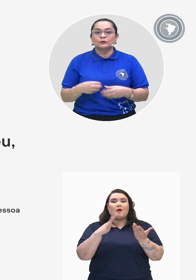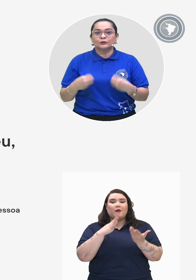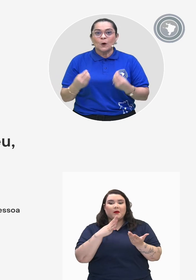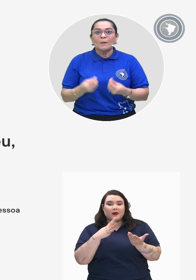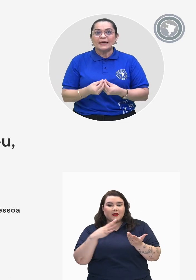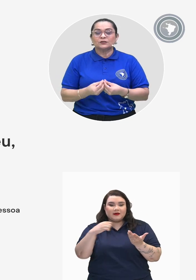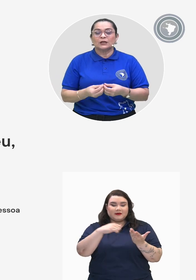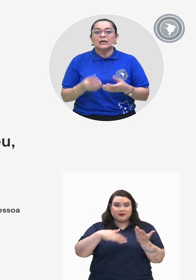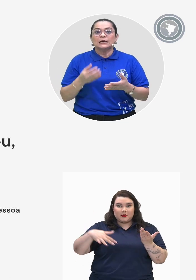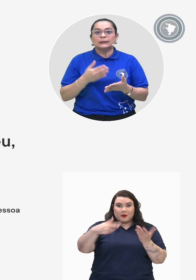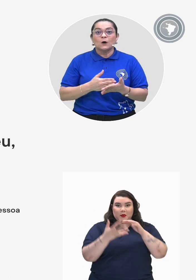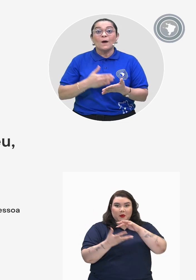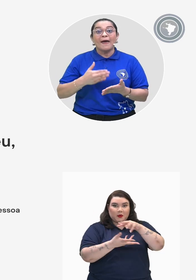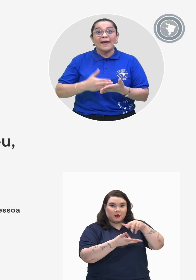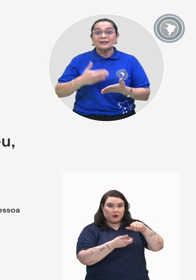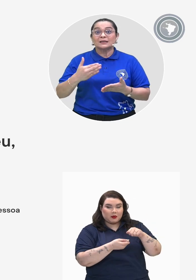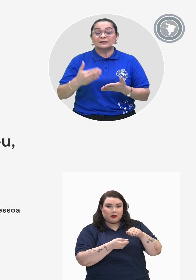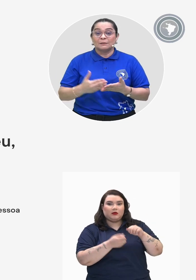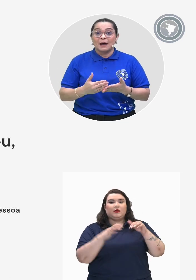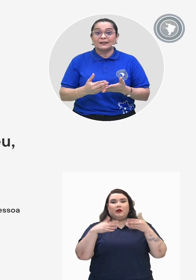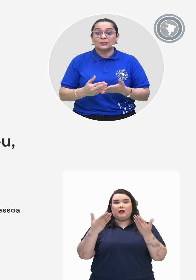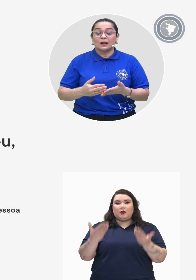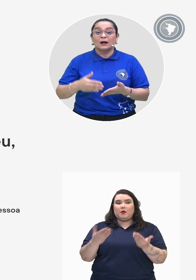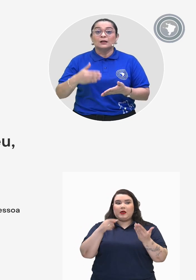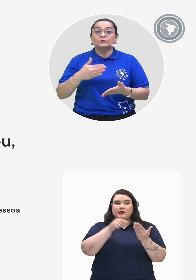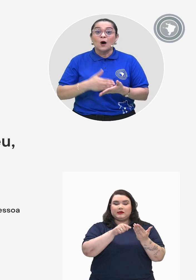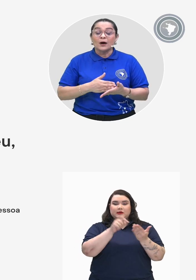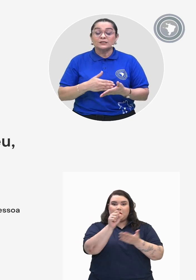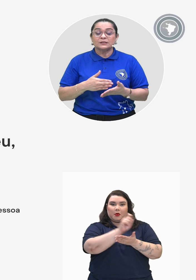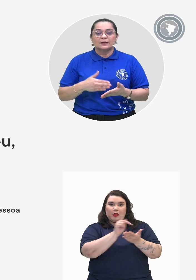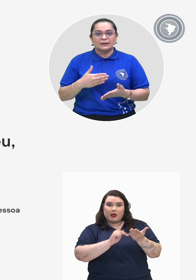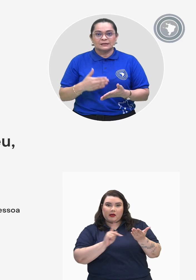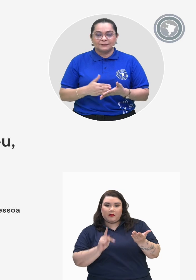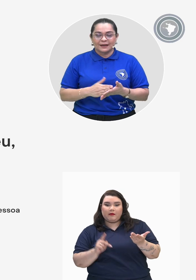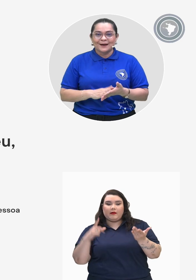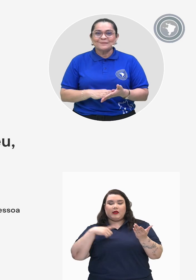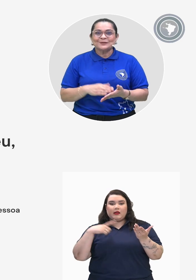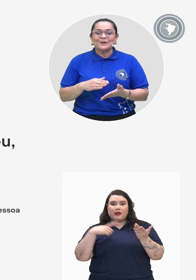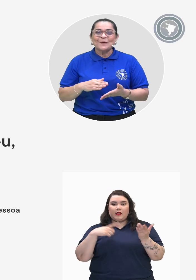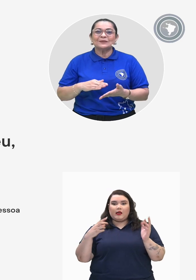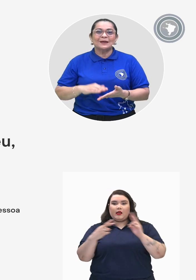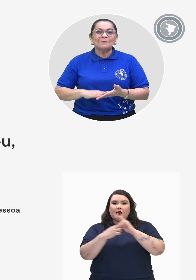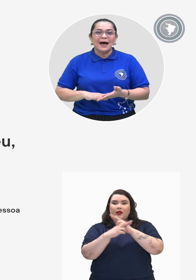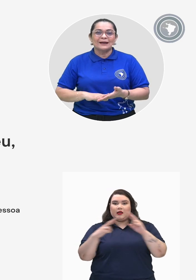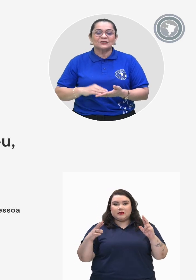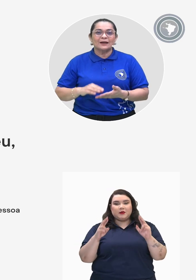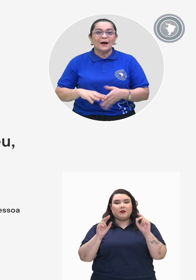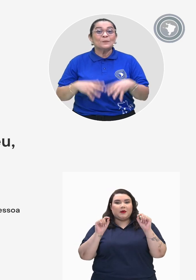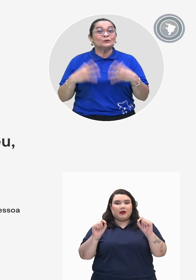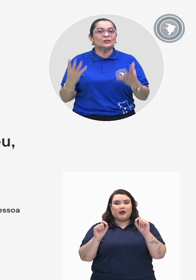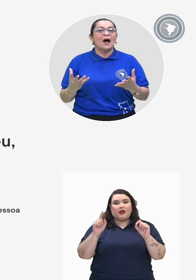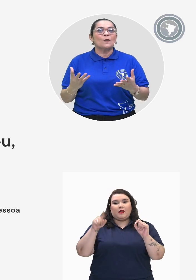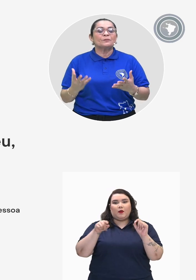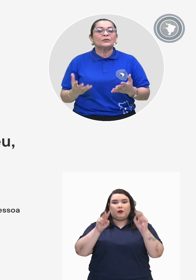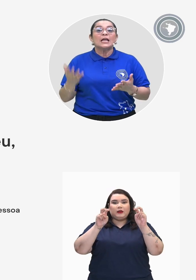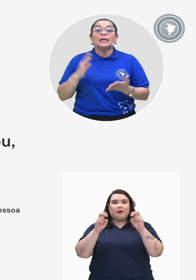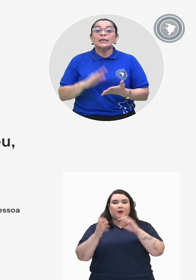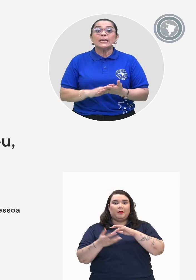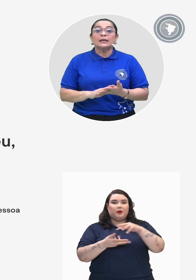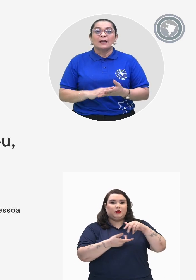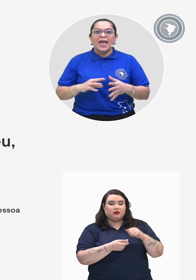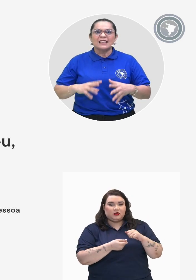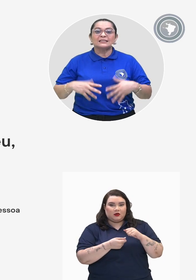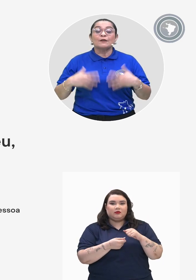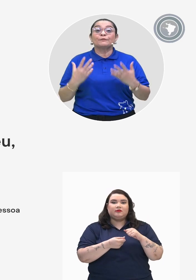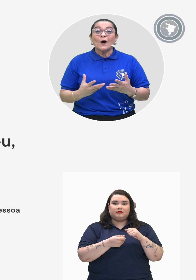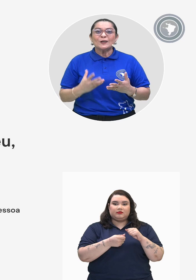né, mundialmente, então essa temática nós classificamos como temática mundial.